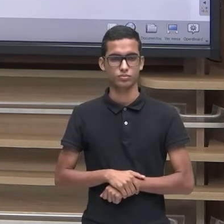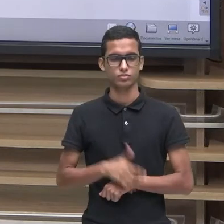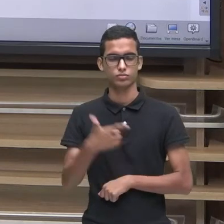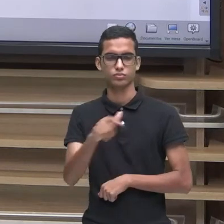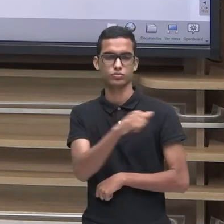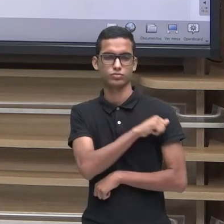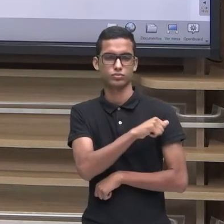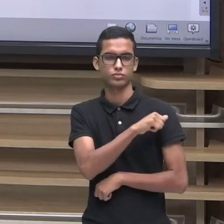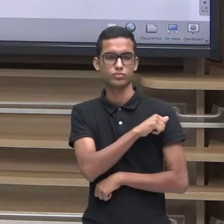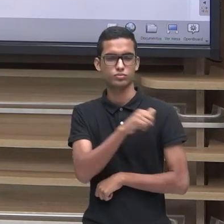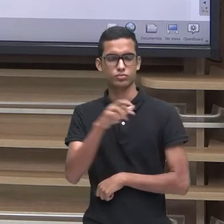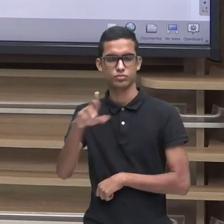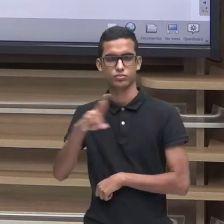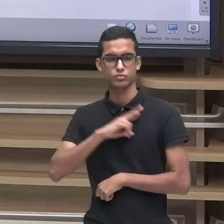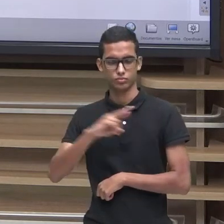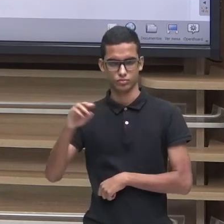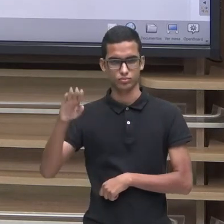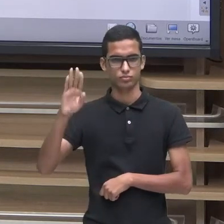letra B.